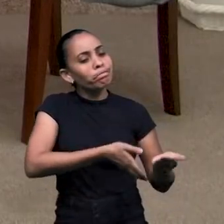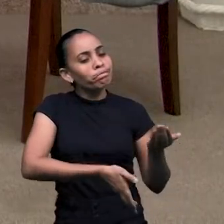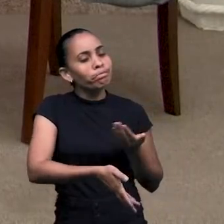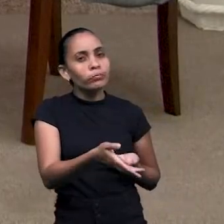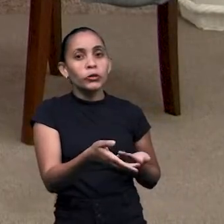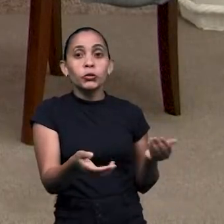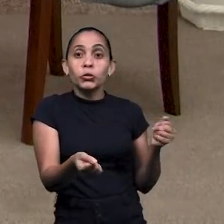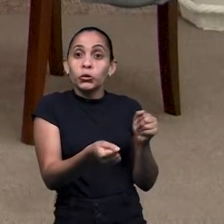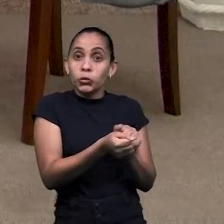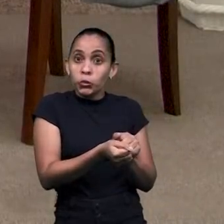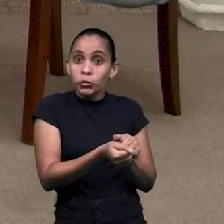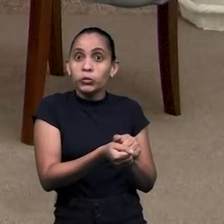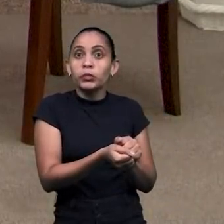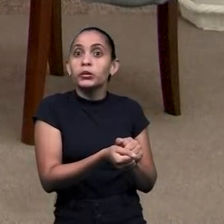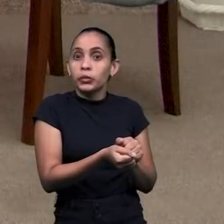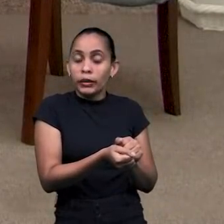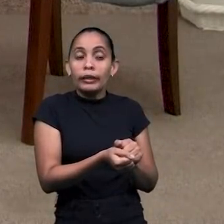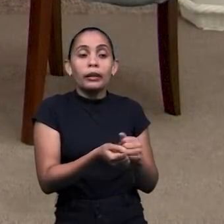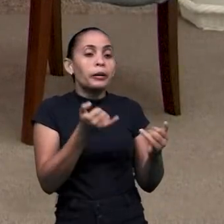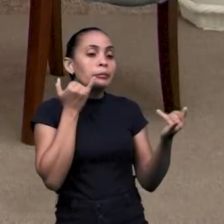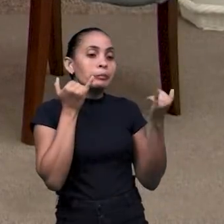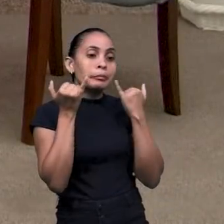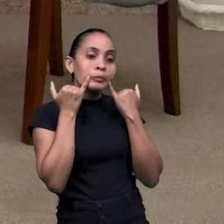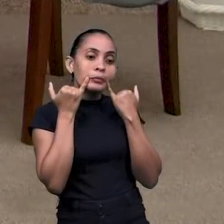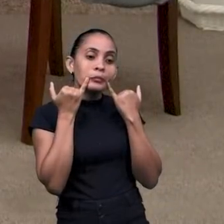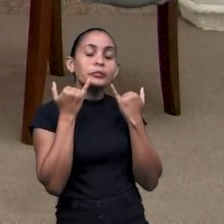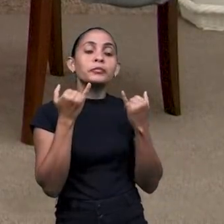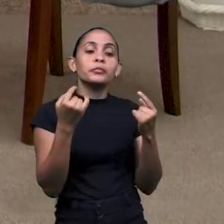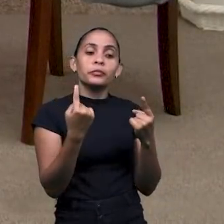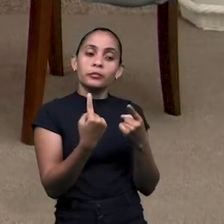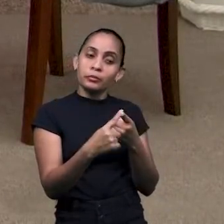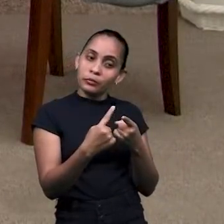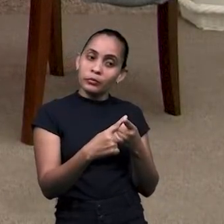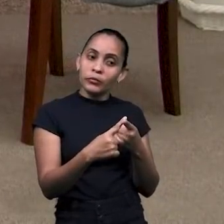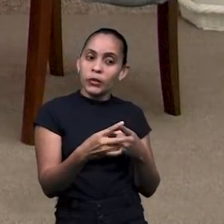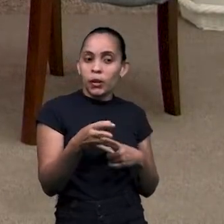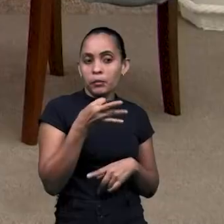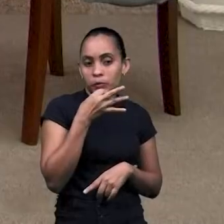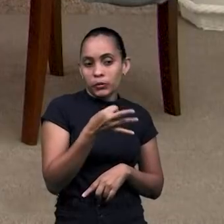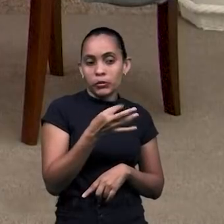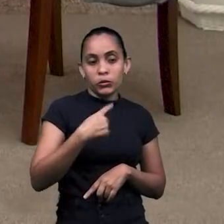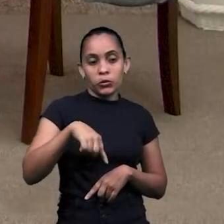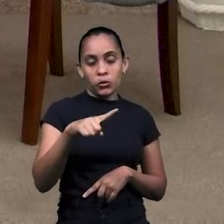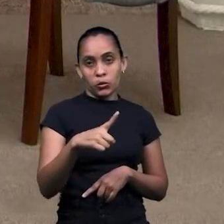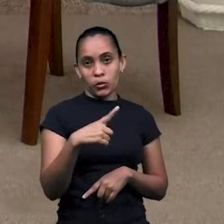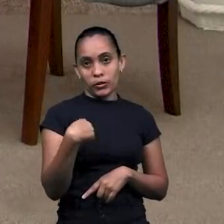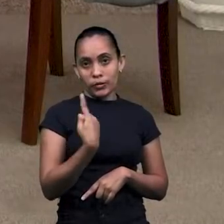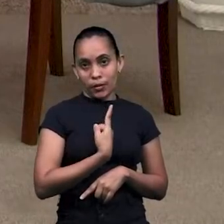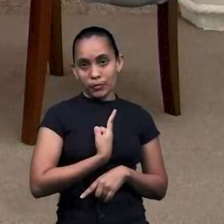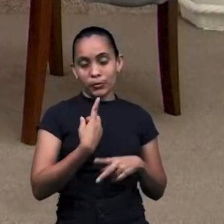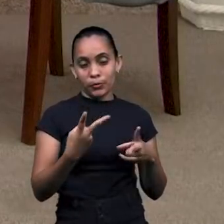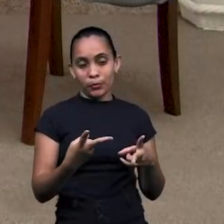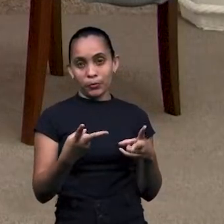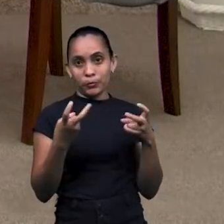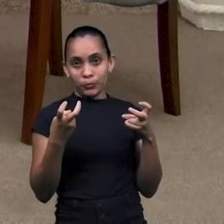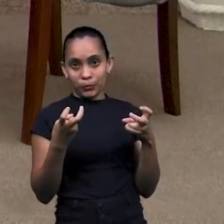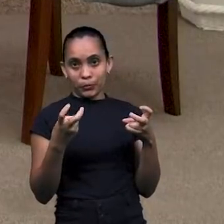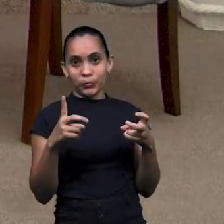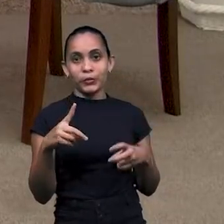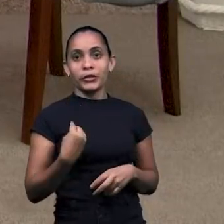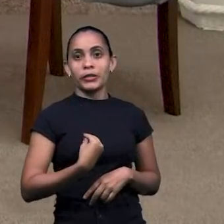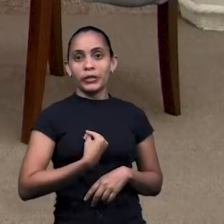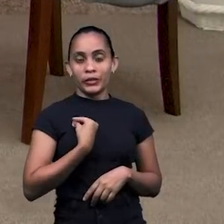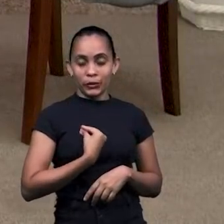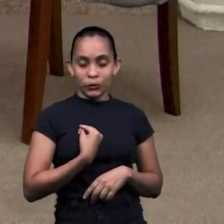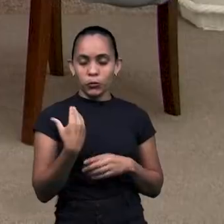vão poder trazer os seus comentários e suas observações acerca daquilo que temos visto, né? Temos visto